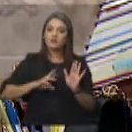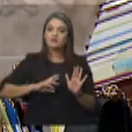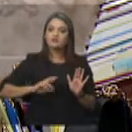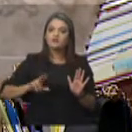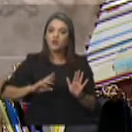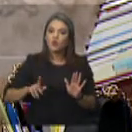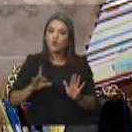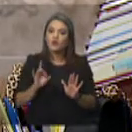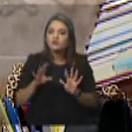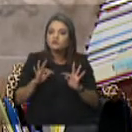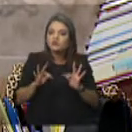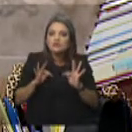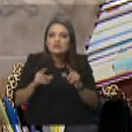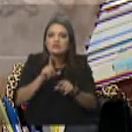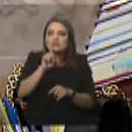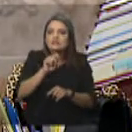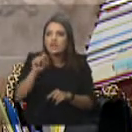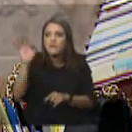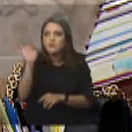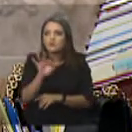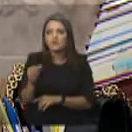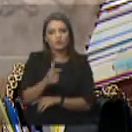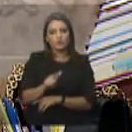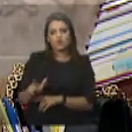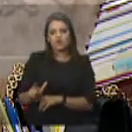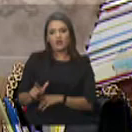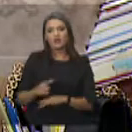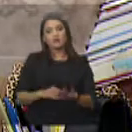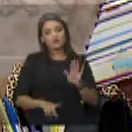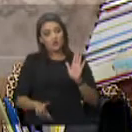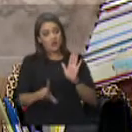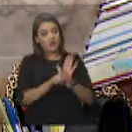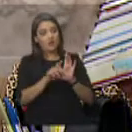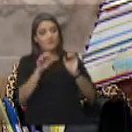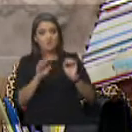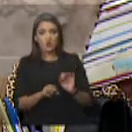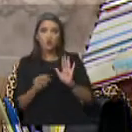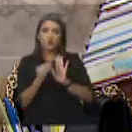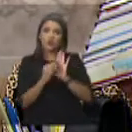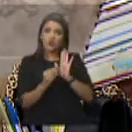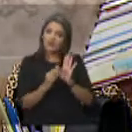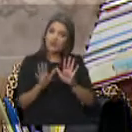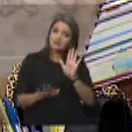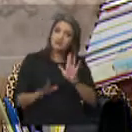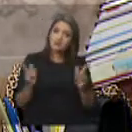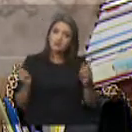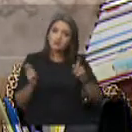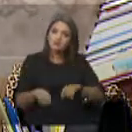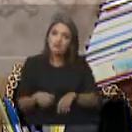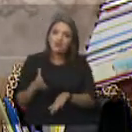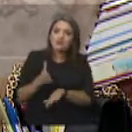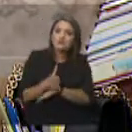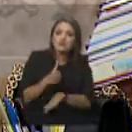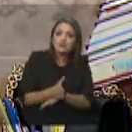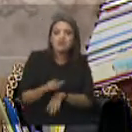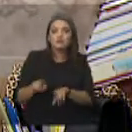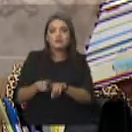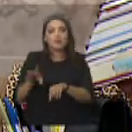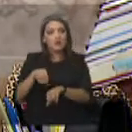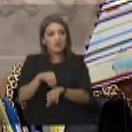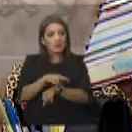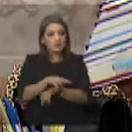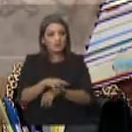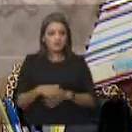de caráter absoluto. Excepcionalmente, o legislador pode estabelecer hipóteses de acesso e compartilhamento dessas